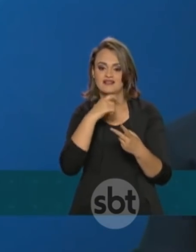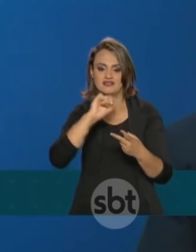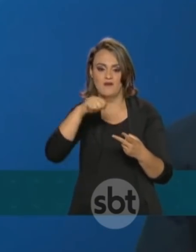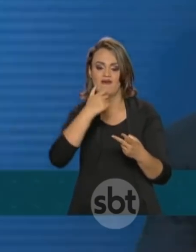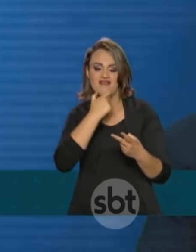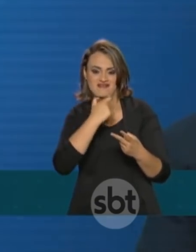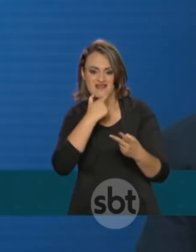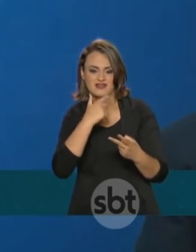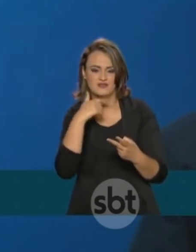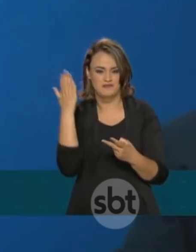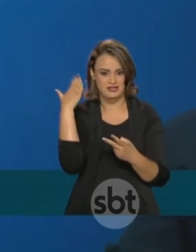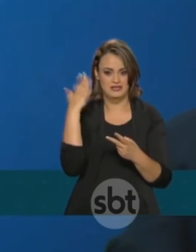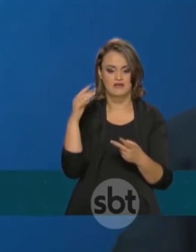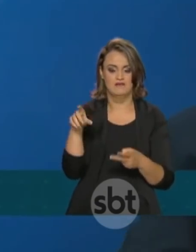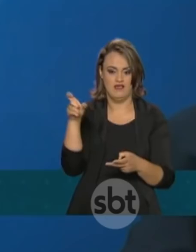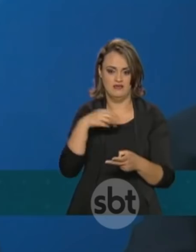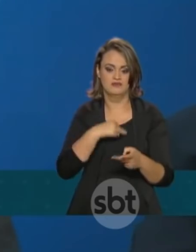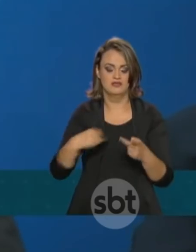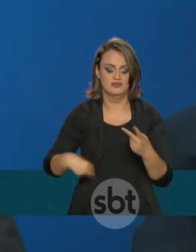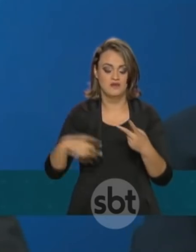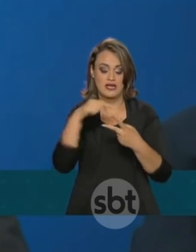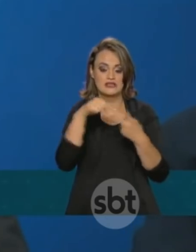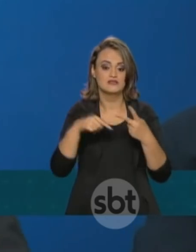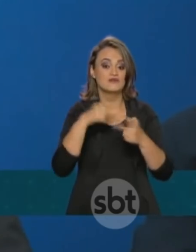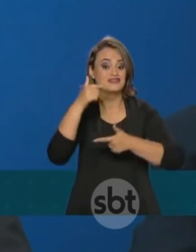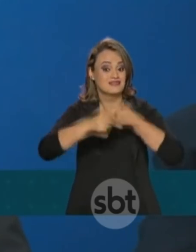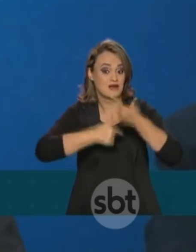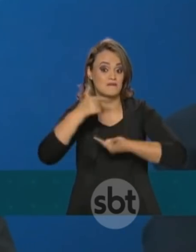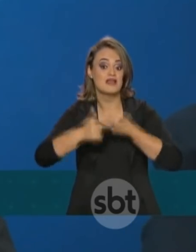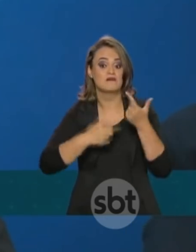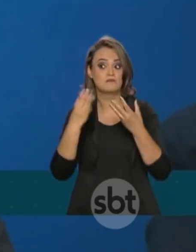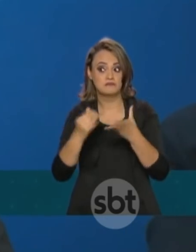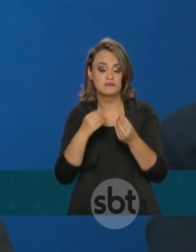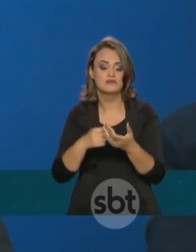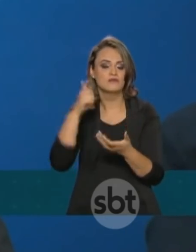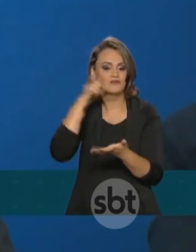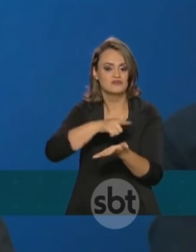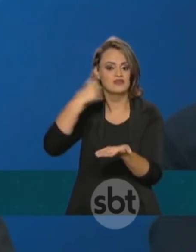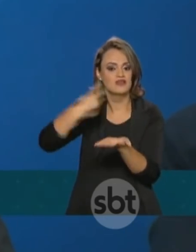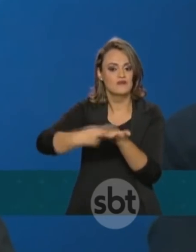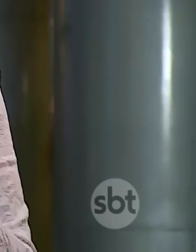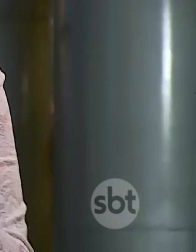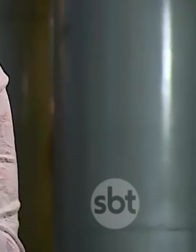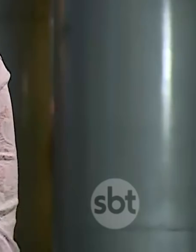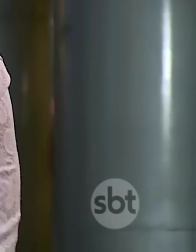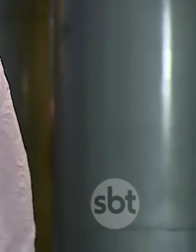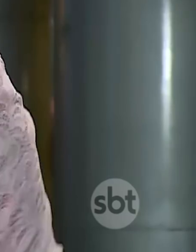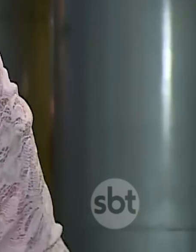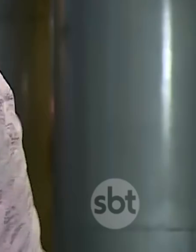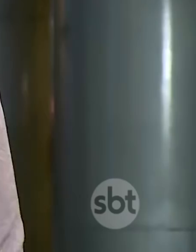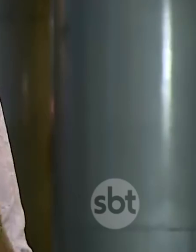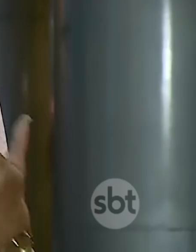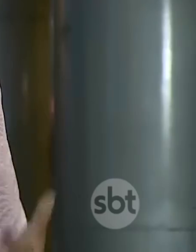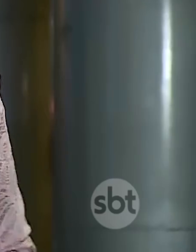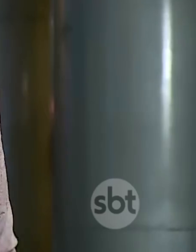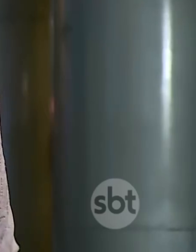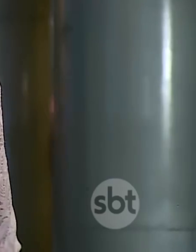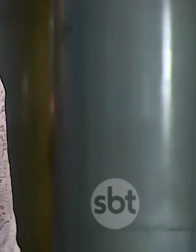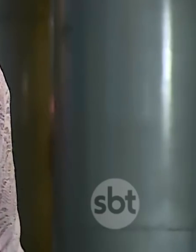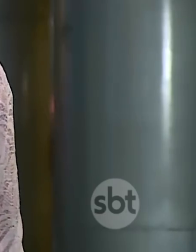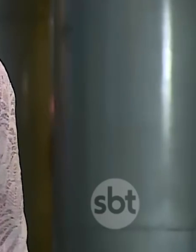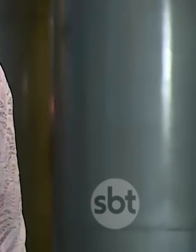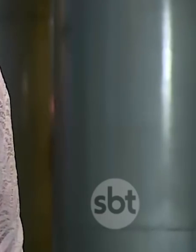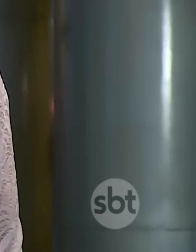muito nessa questão deste acordo que acabamos de assinar agora. Hoje pela manhã, fora da